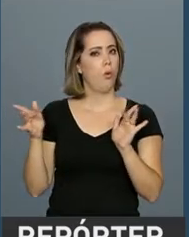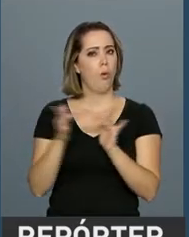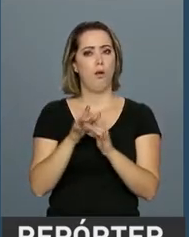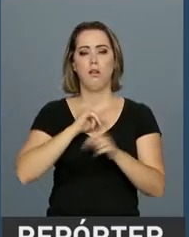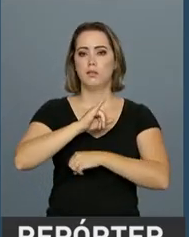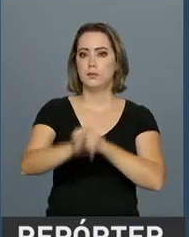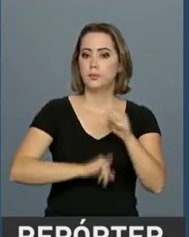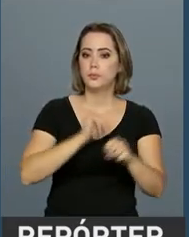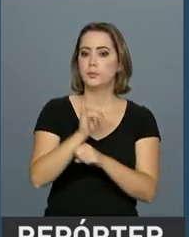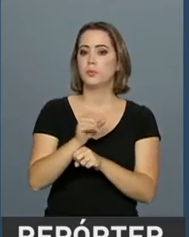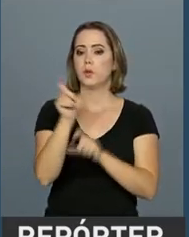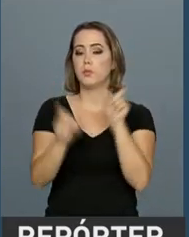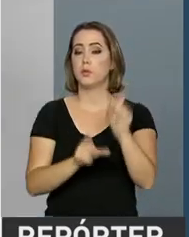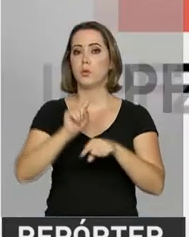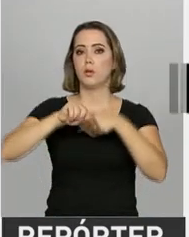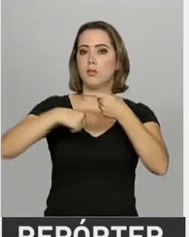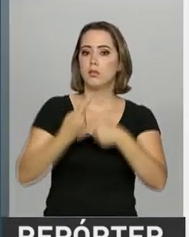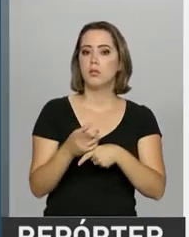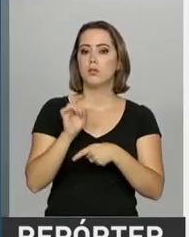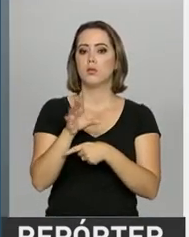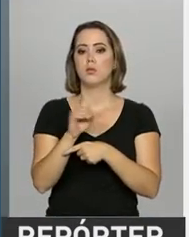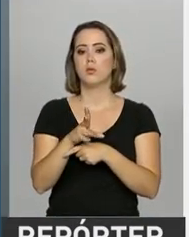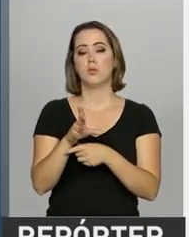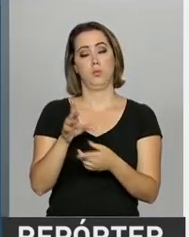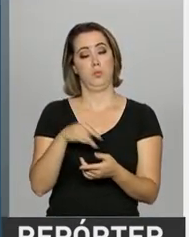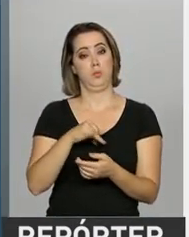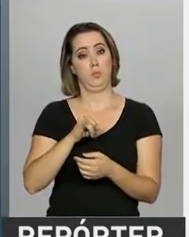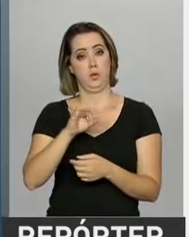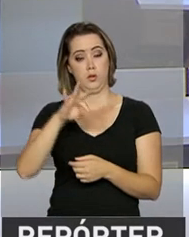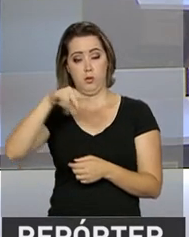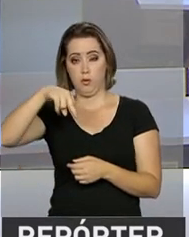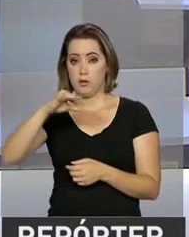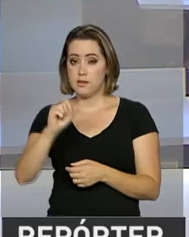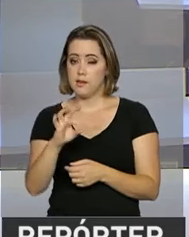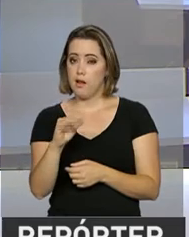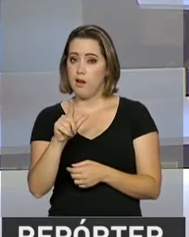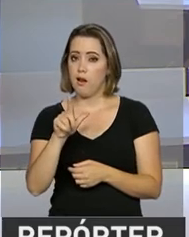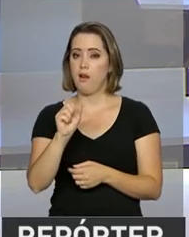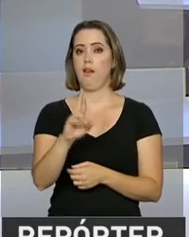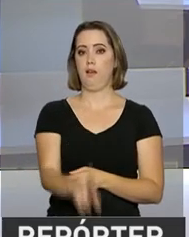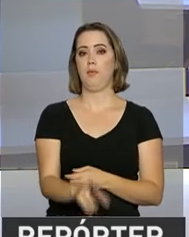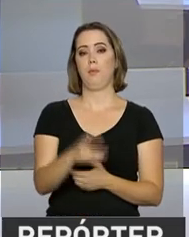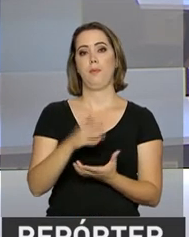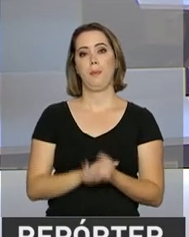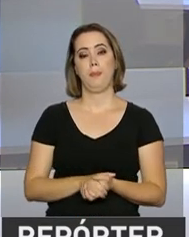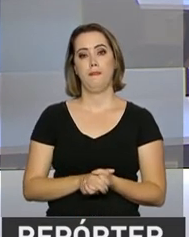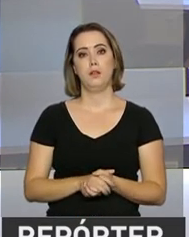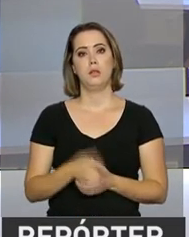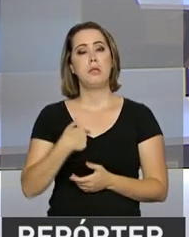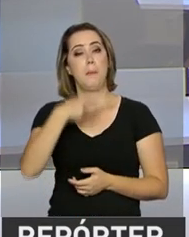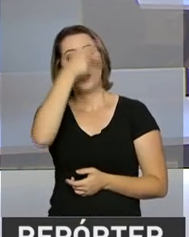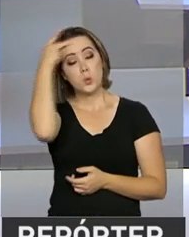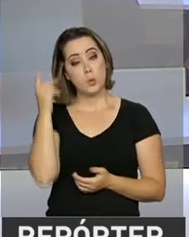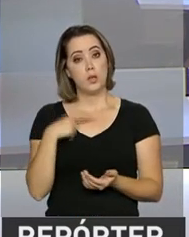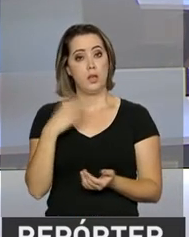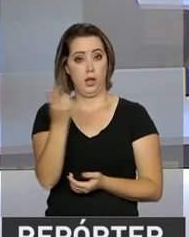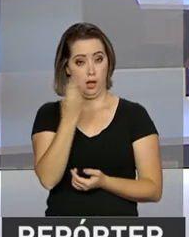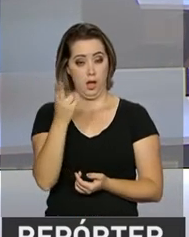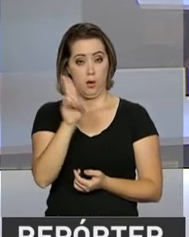do contribuinte e depois clicar para instalar o programa é para dispositivos móveis como tablets